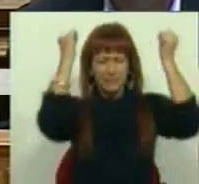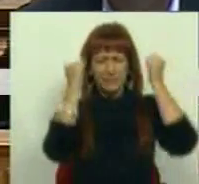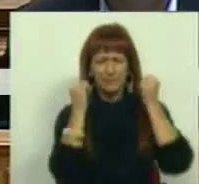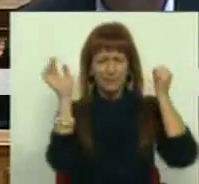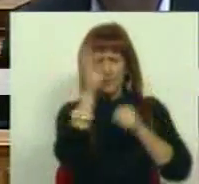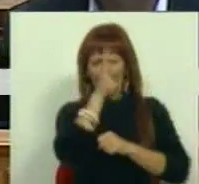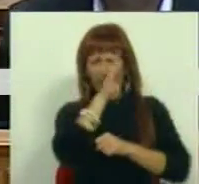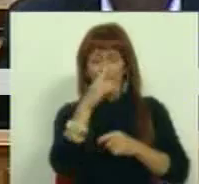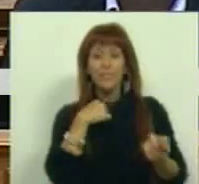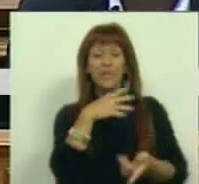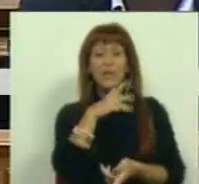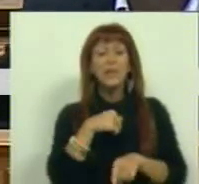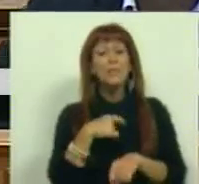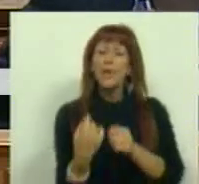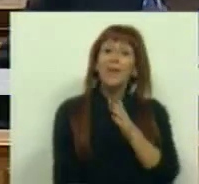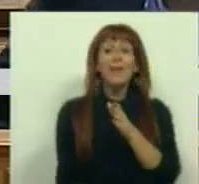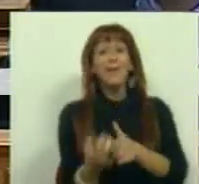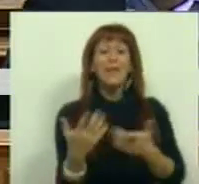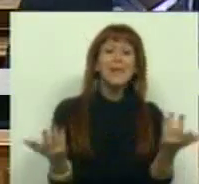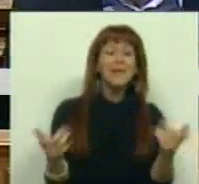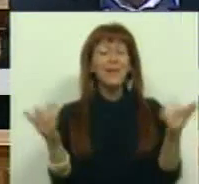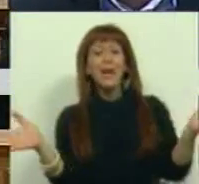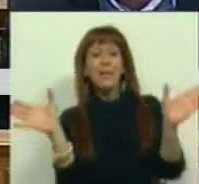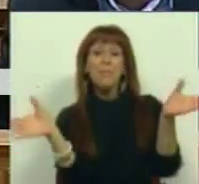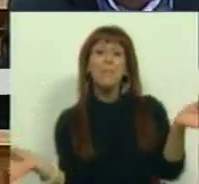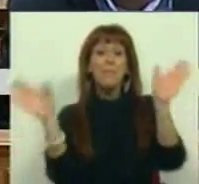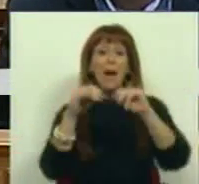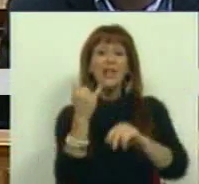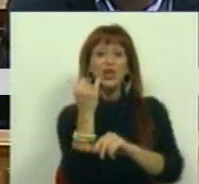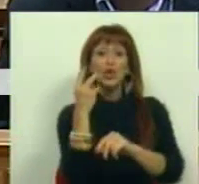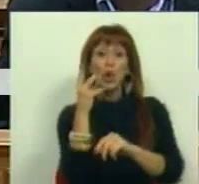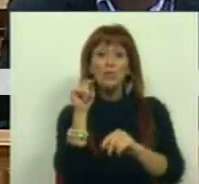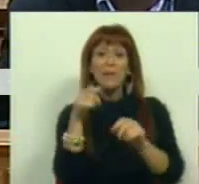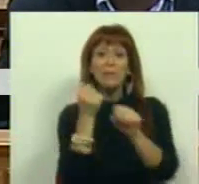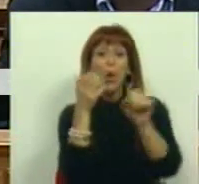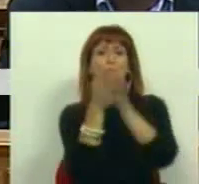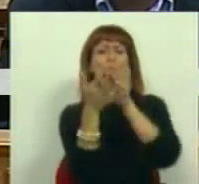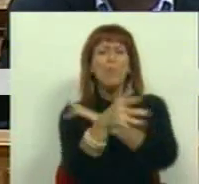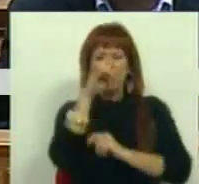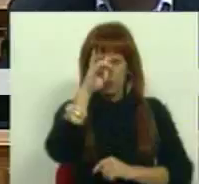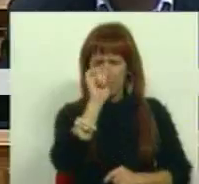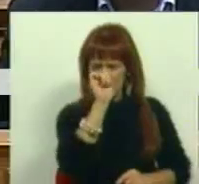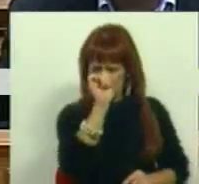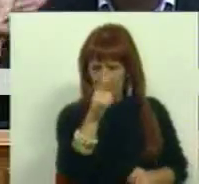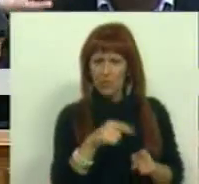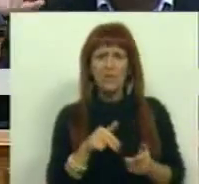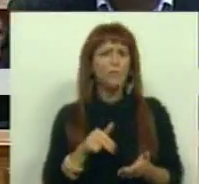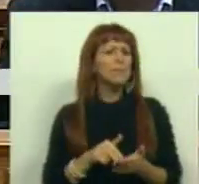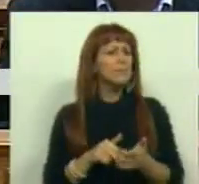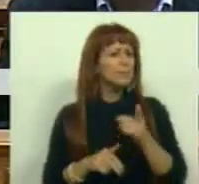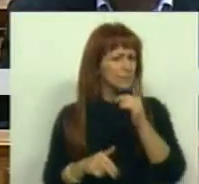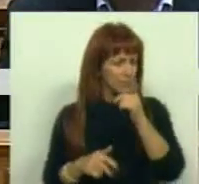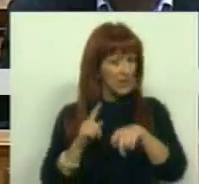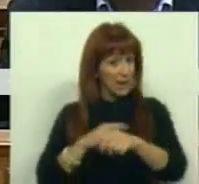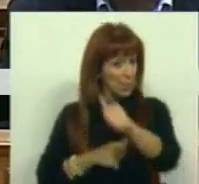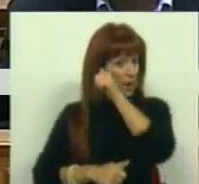enganosa, dizendo que se iriam criar mais 2.000 postos de trabalho. Relembramos bem a posição,